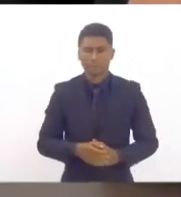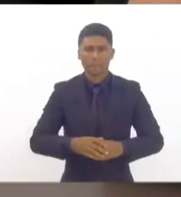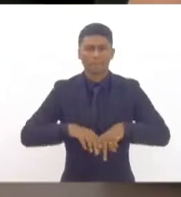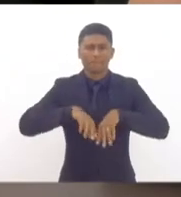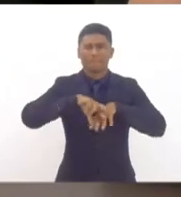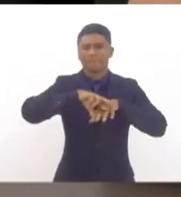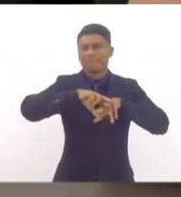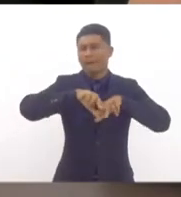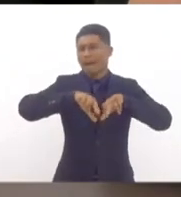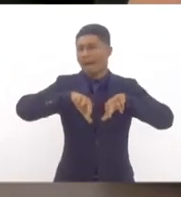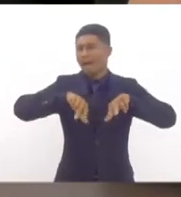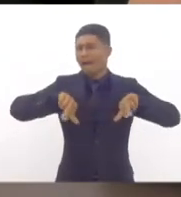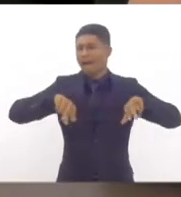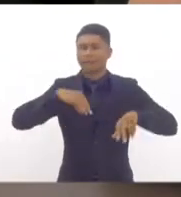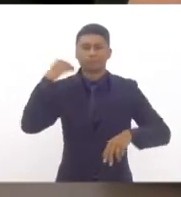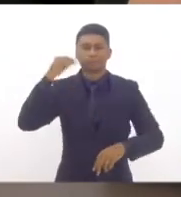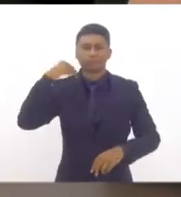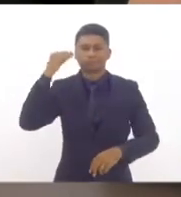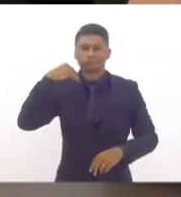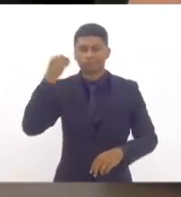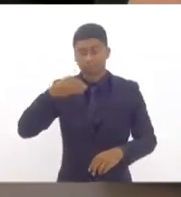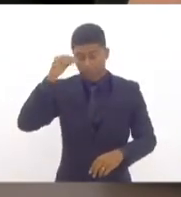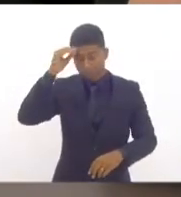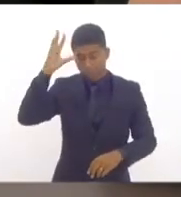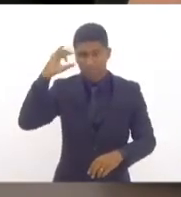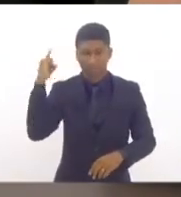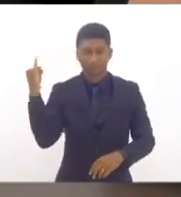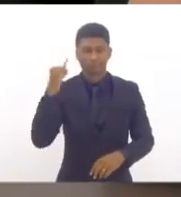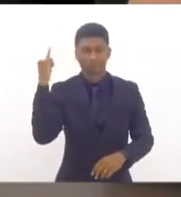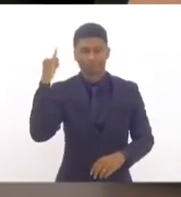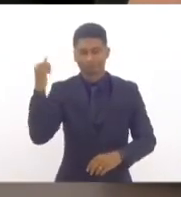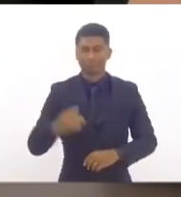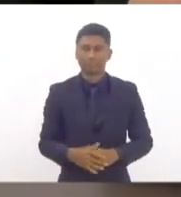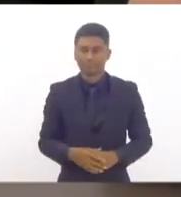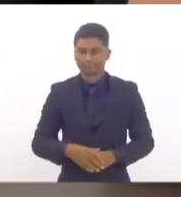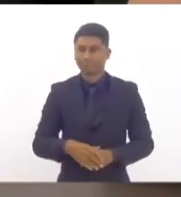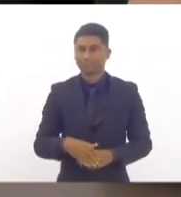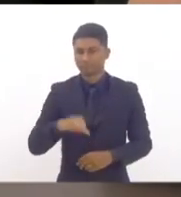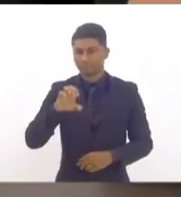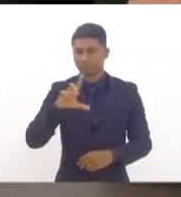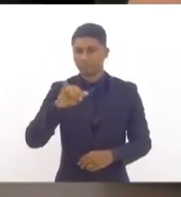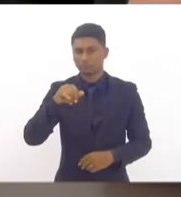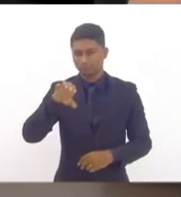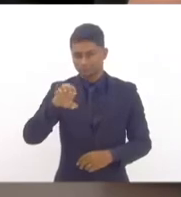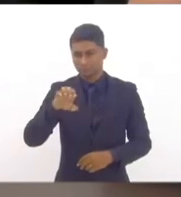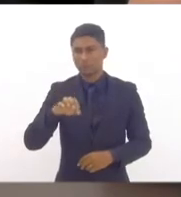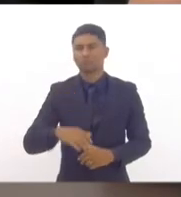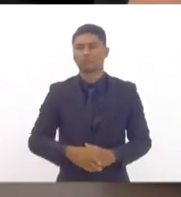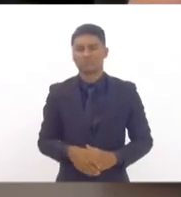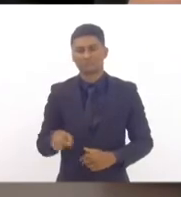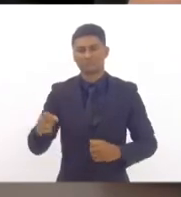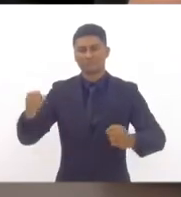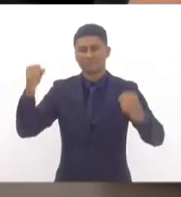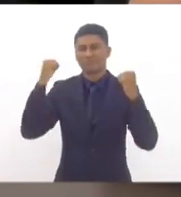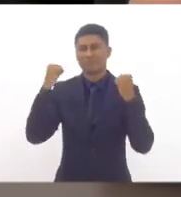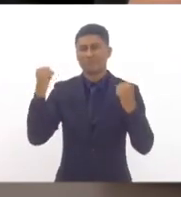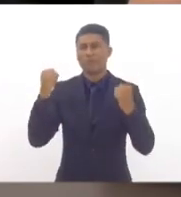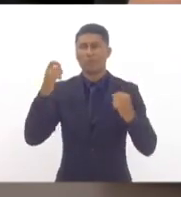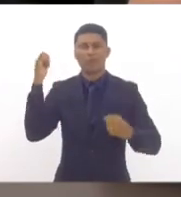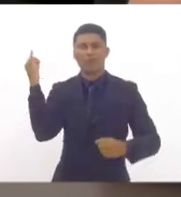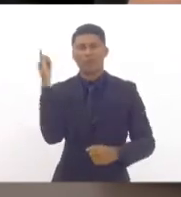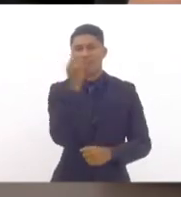domínios de experiência, de saber, e vejo que Eliene traz essa força, essa